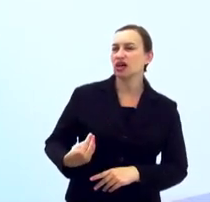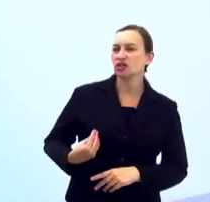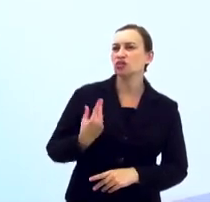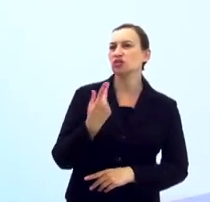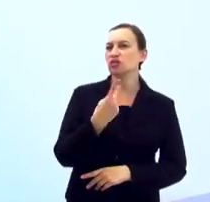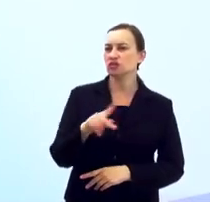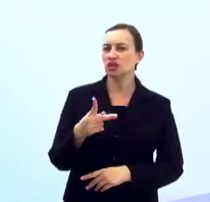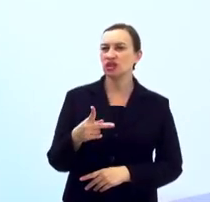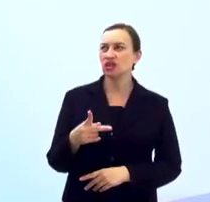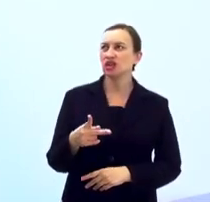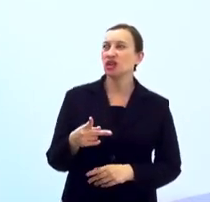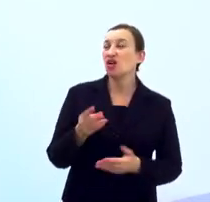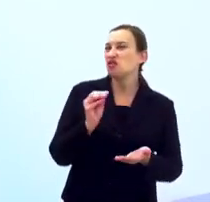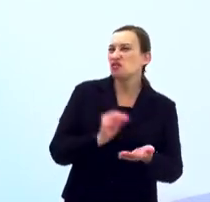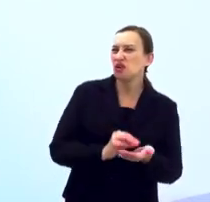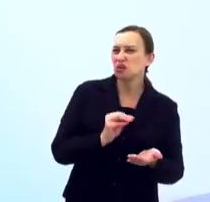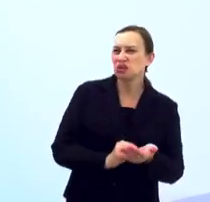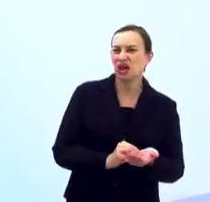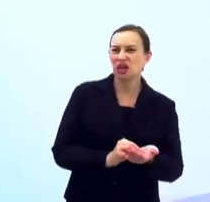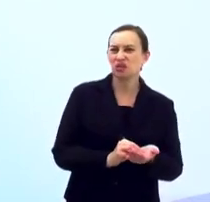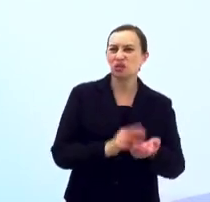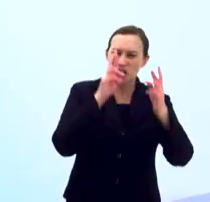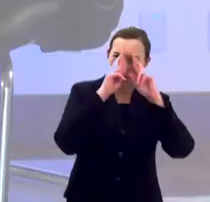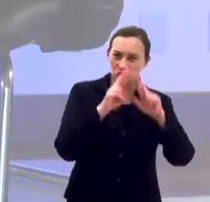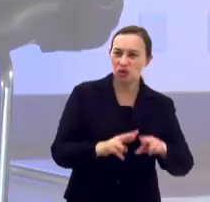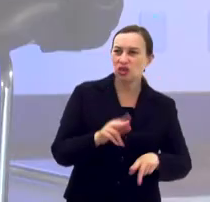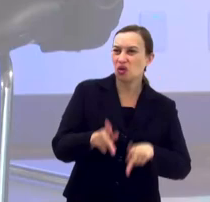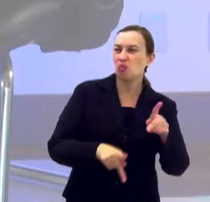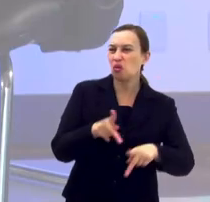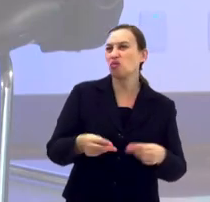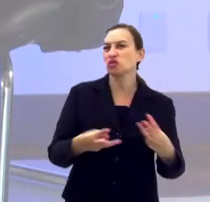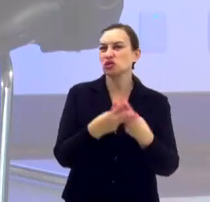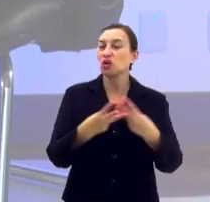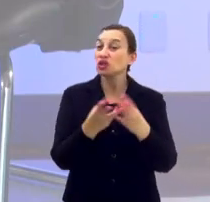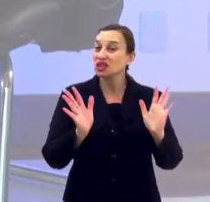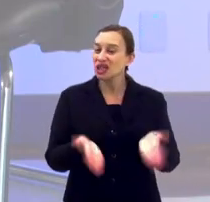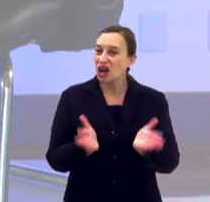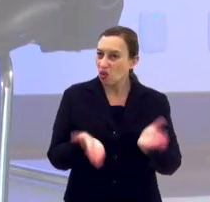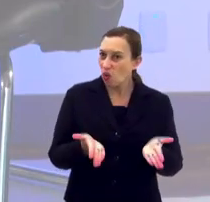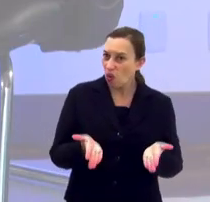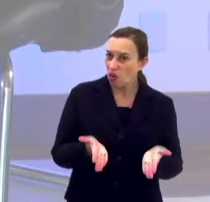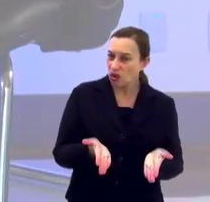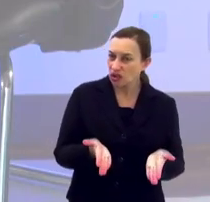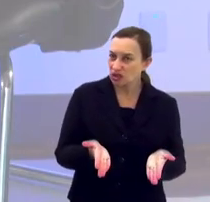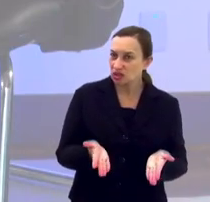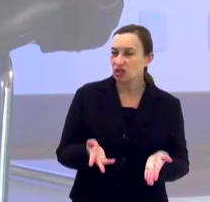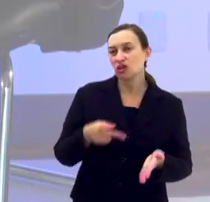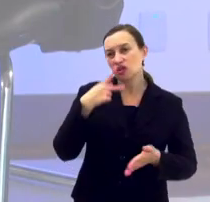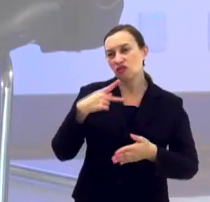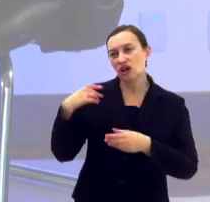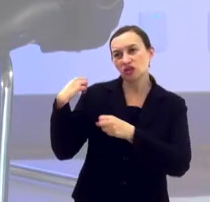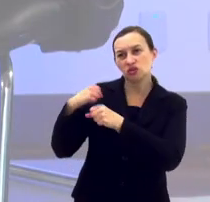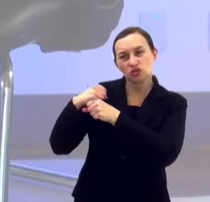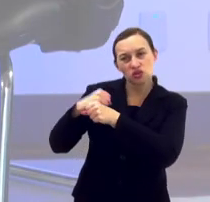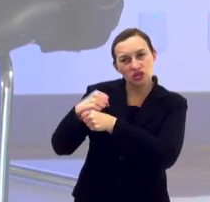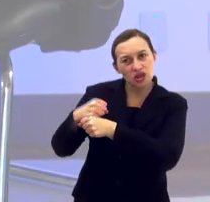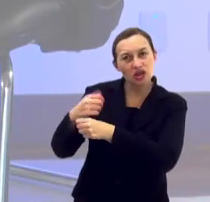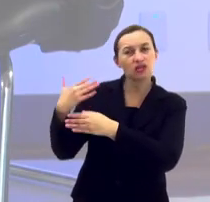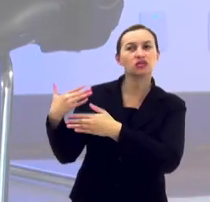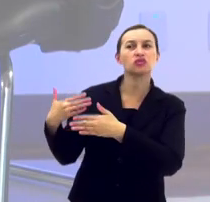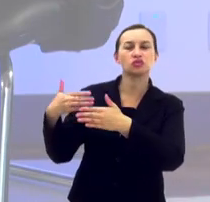talvez já tenha faltado tanto respeito ao povo judeu que agora que eu digo, de anos para